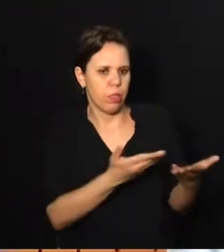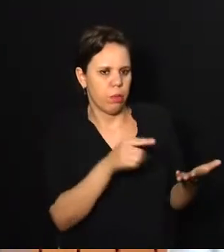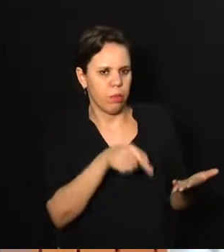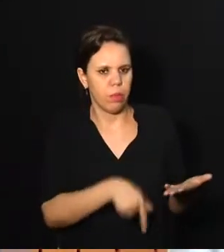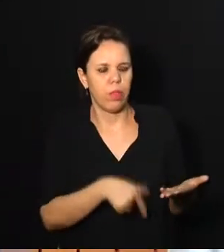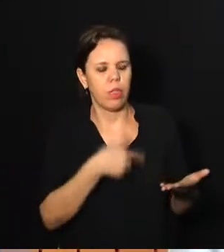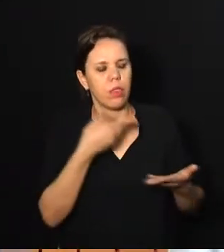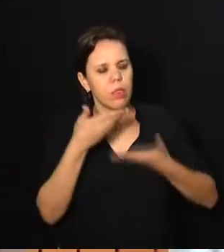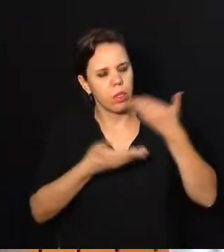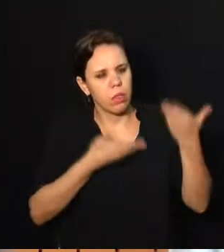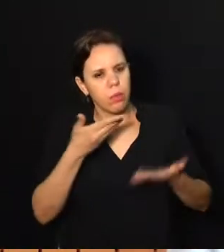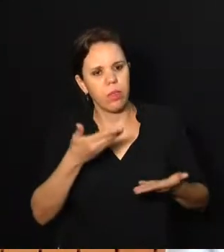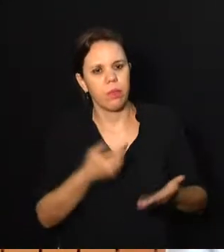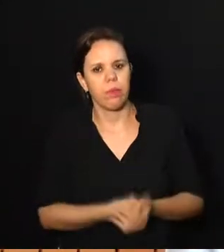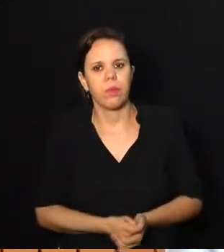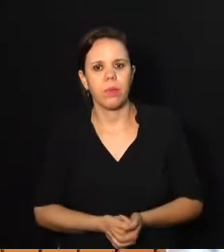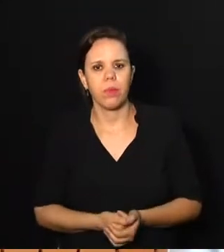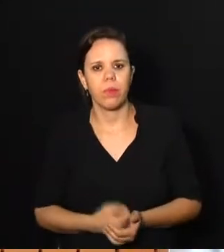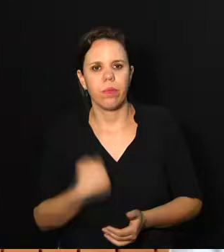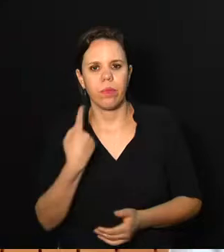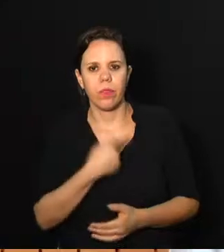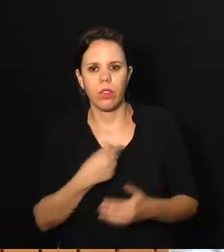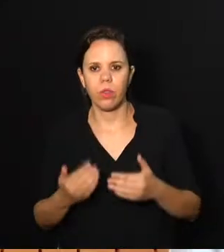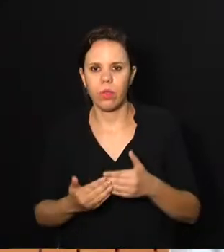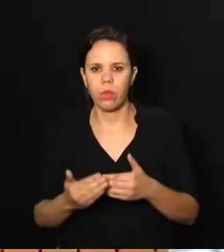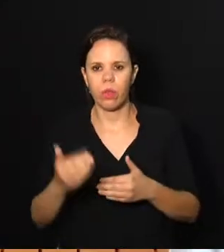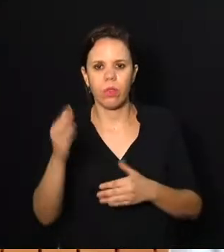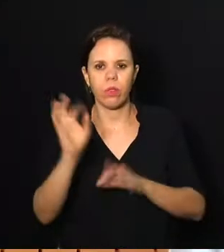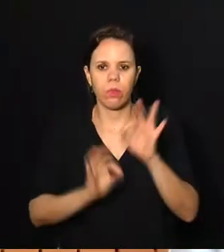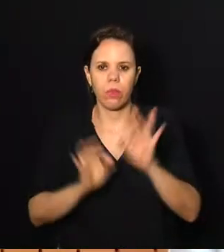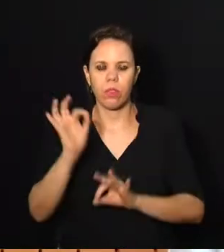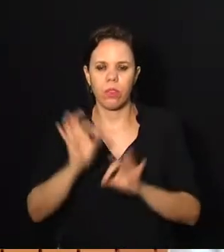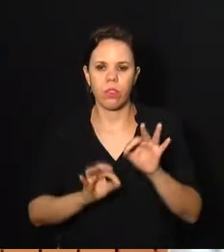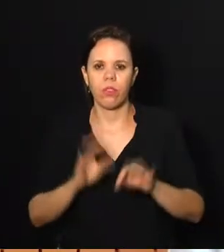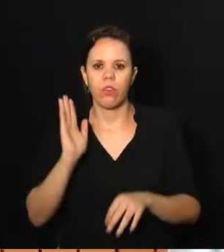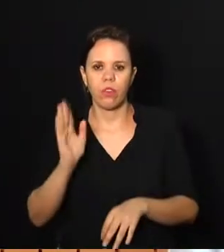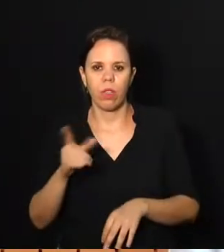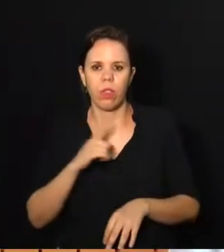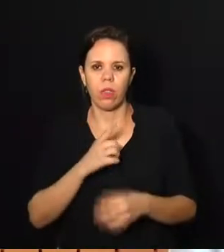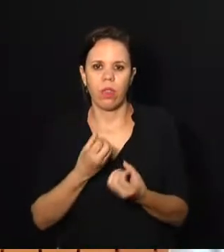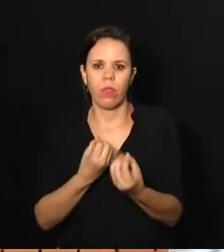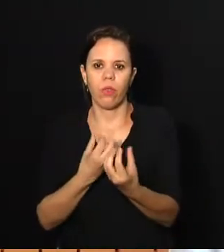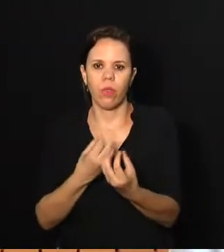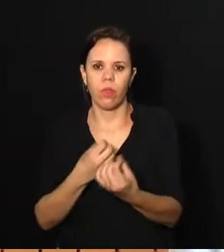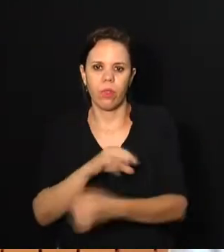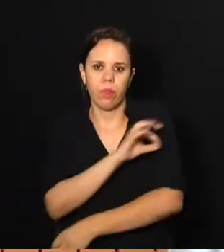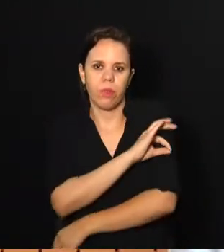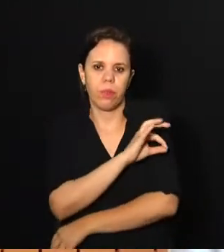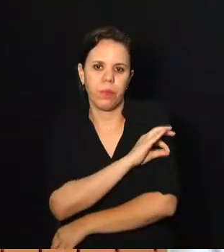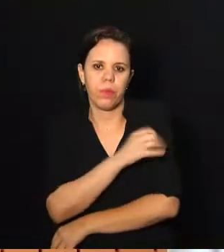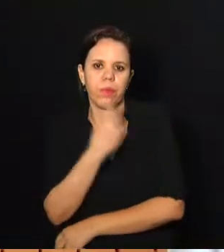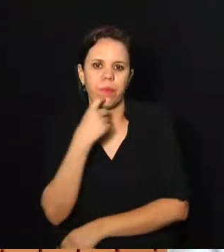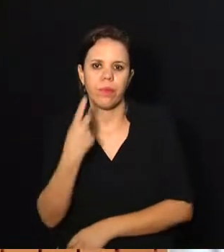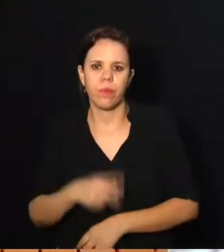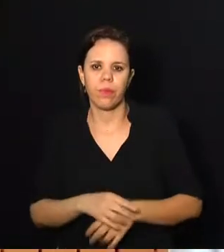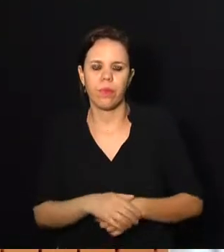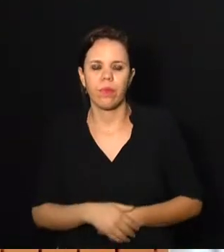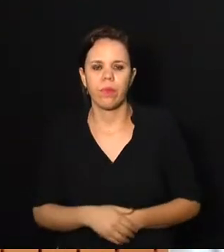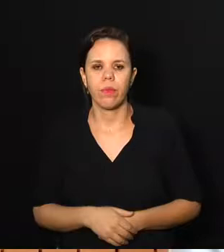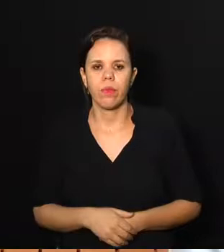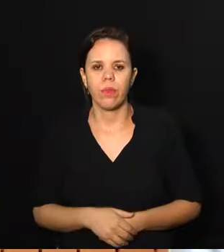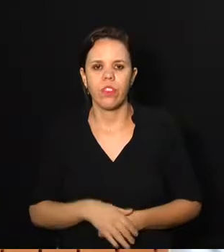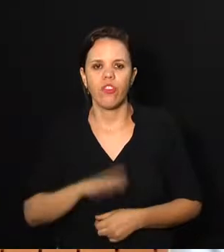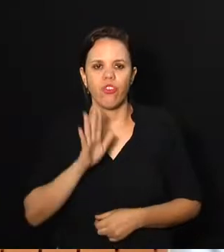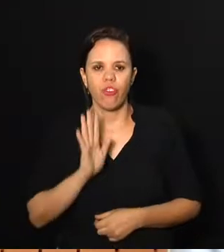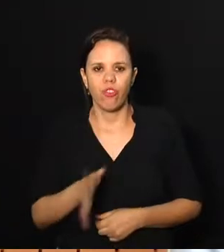E nós já, no decorrer do nosso projeto, nós já temos a informação de que a Prefeitura Municipal de Campinas já